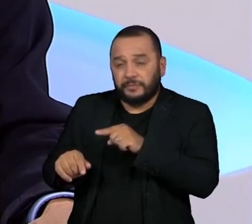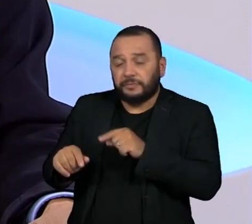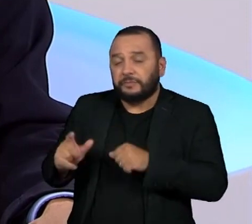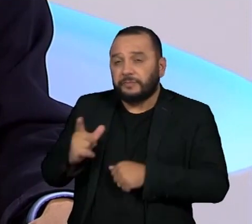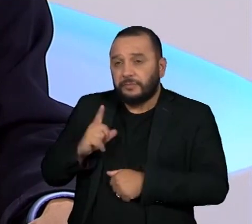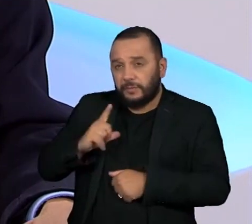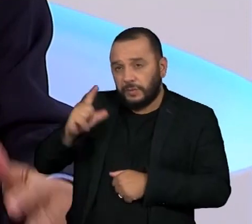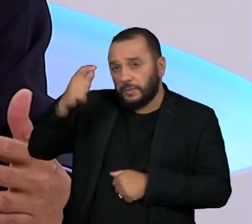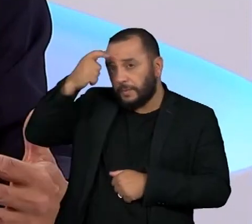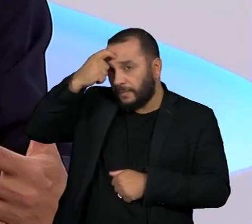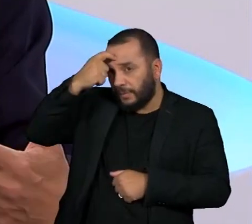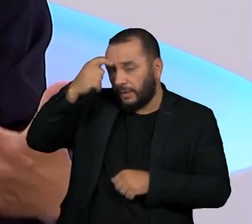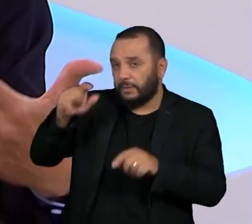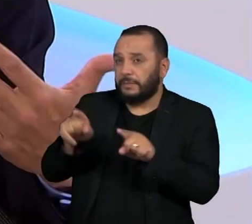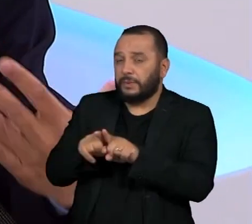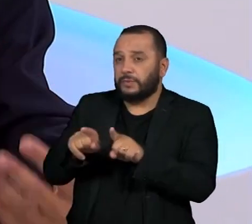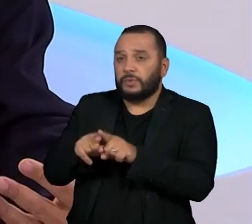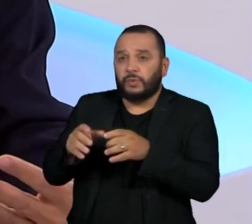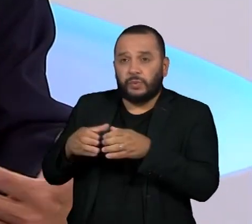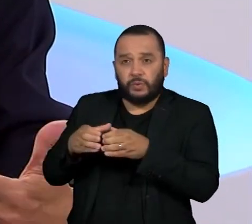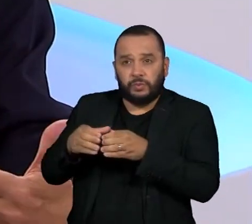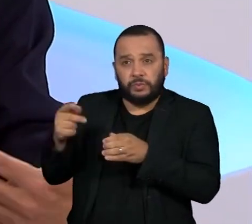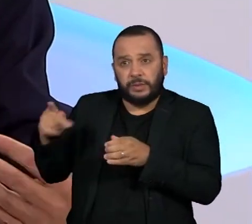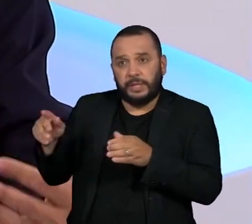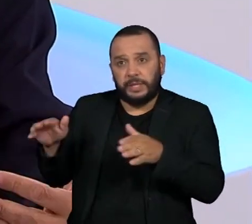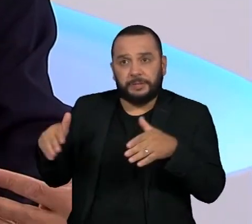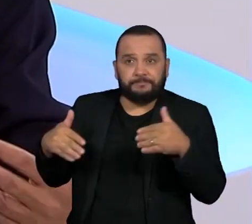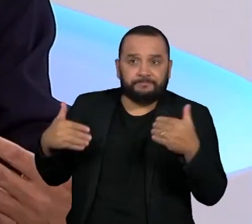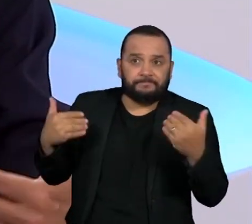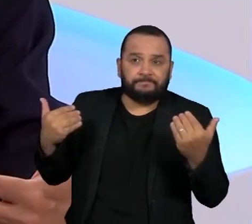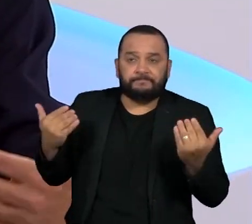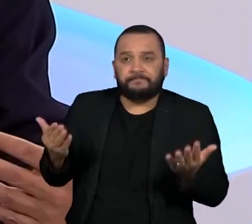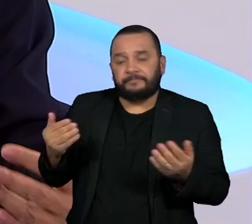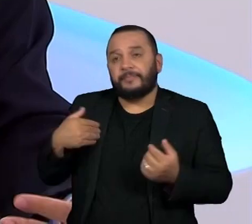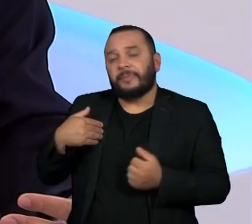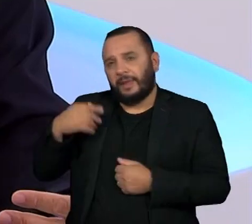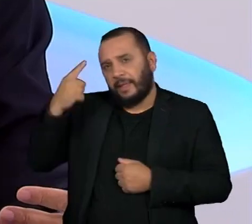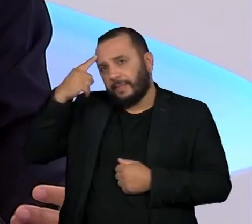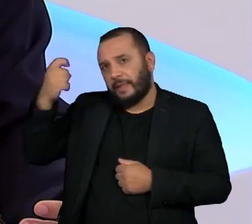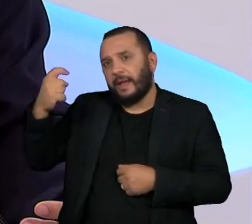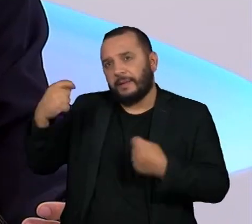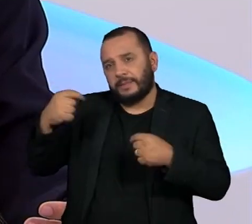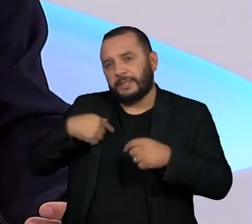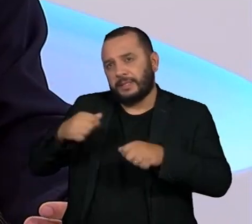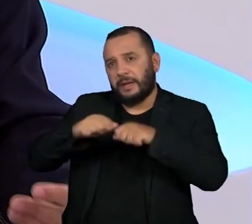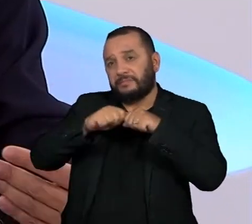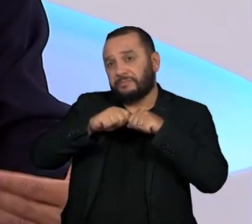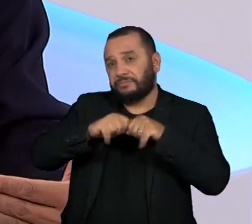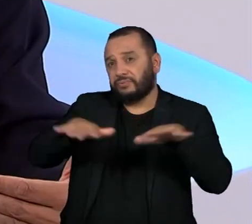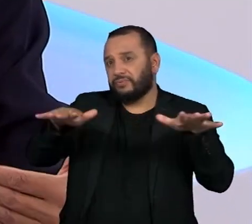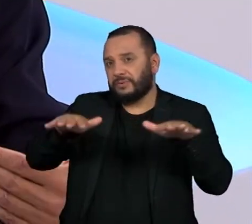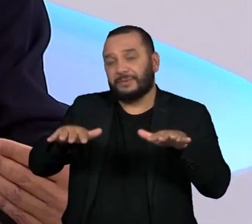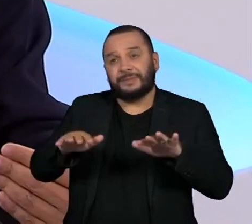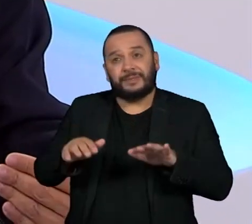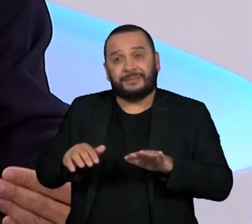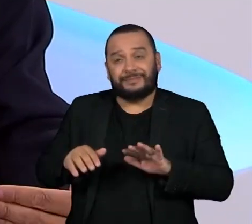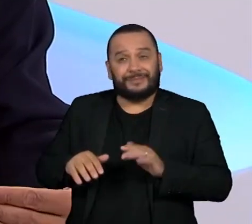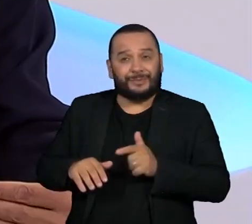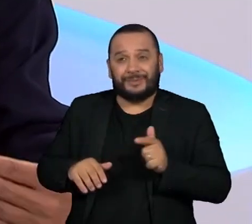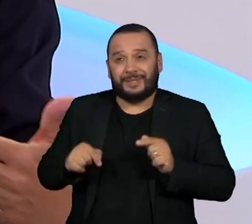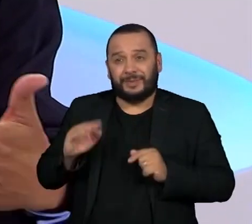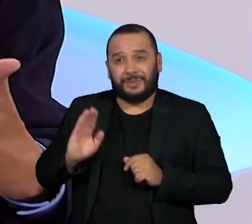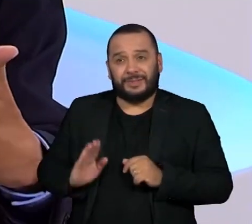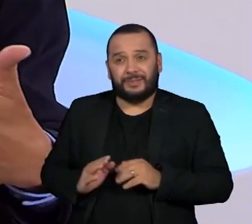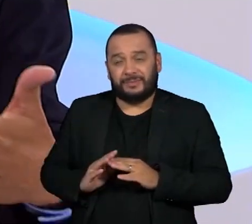quer dizer isso exigiria disseminação dessa ideia num grau que ela não existe no Brasil quer dizer os conselheiros